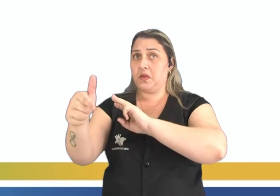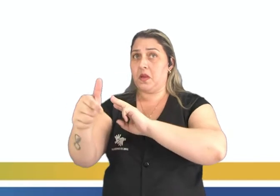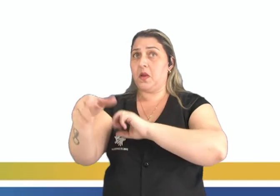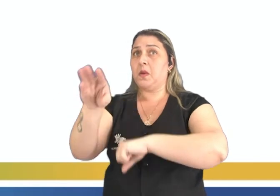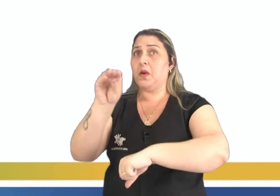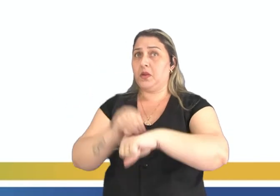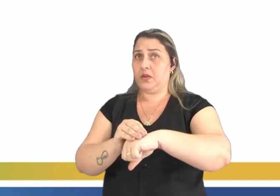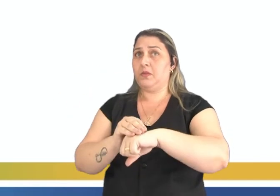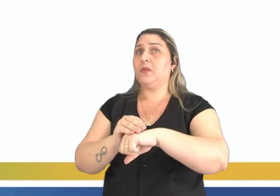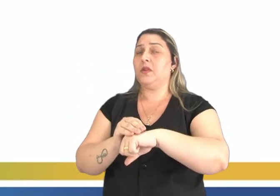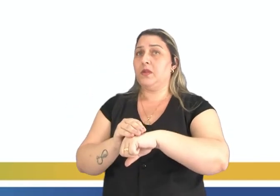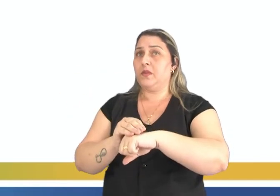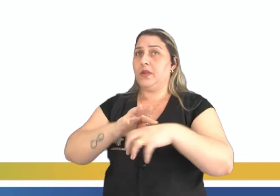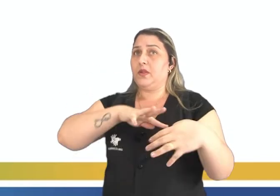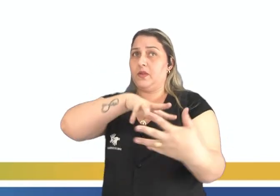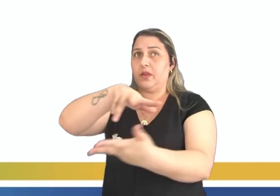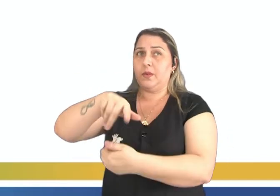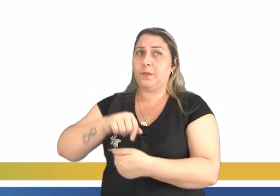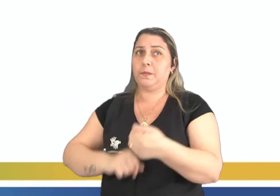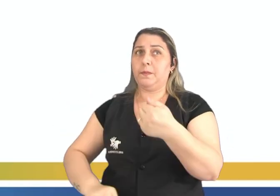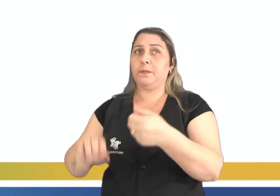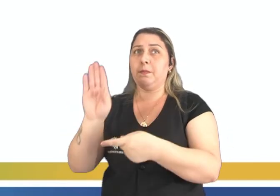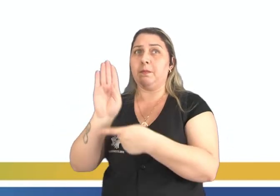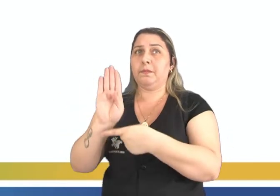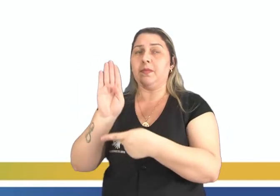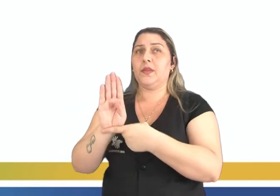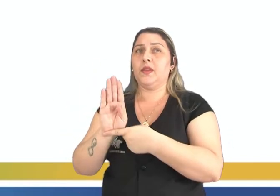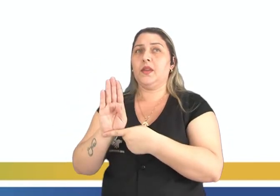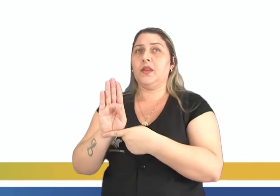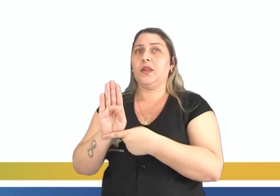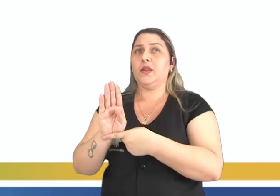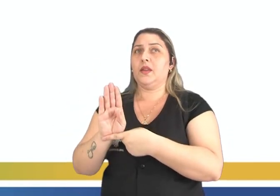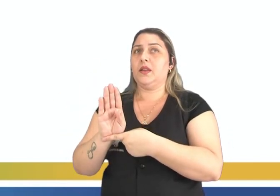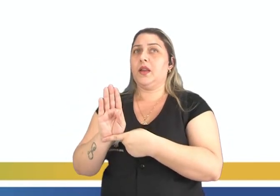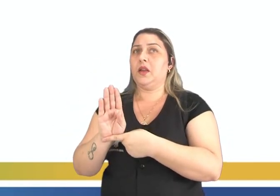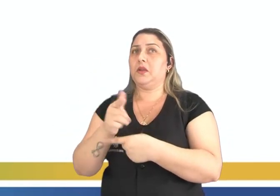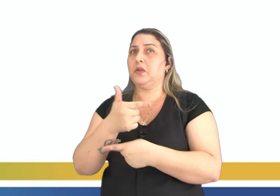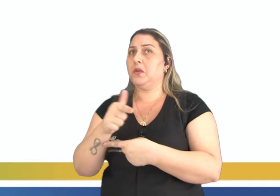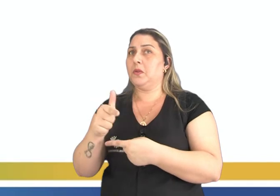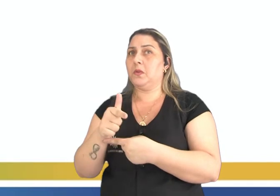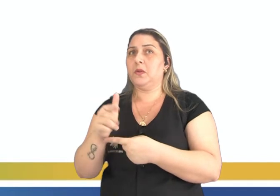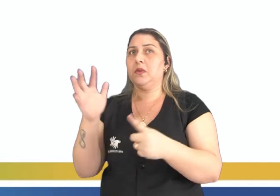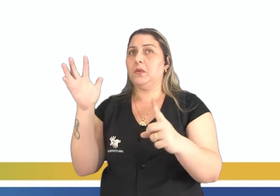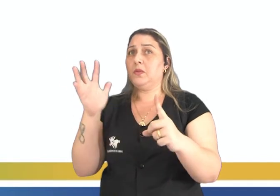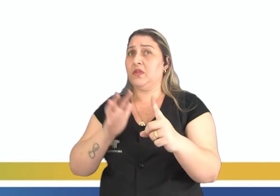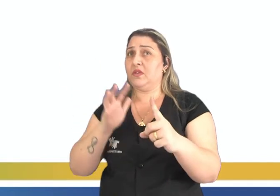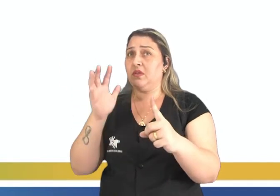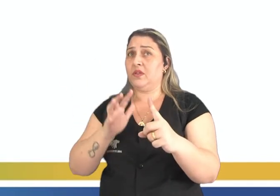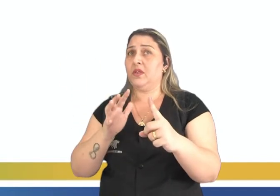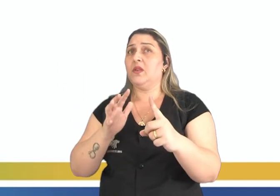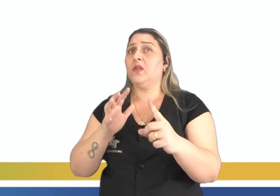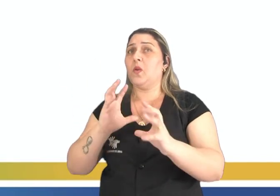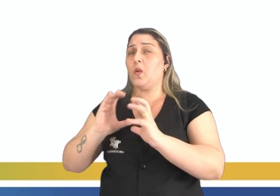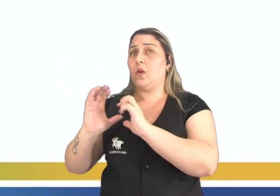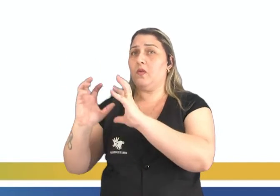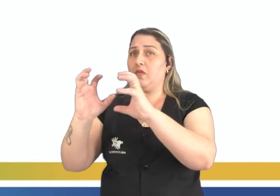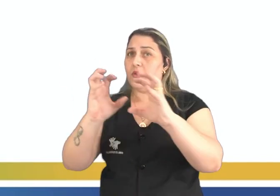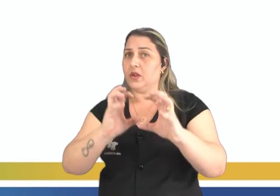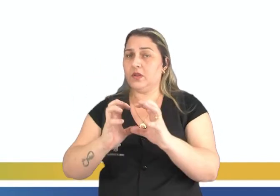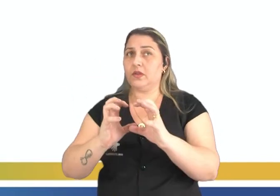amplo reconhecimento diplomático internacional, B, é ineficiente em seu objetivo de conter